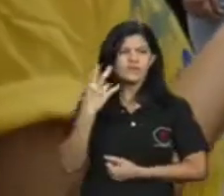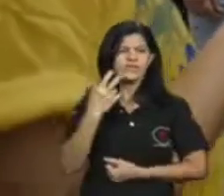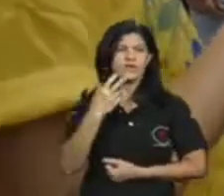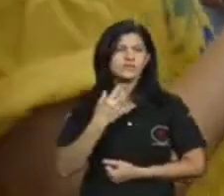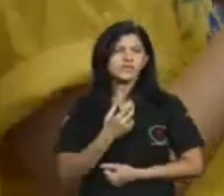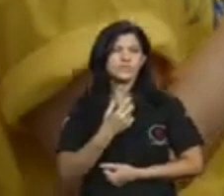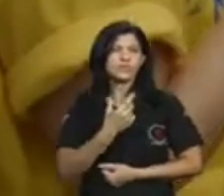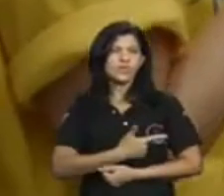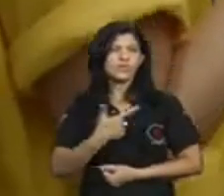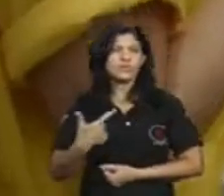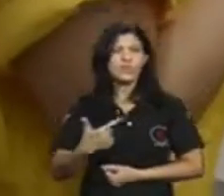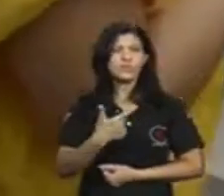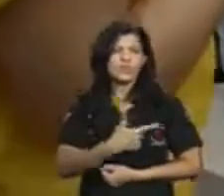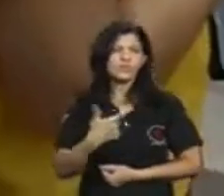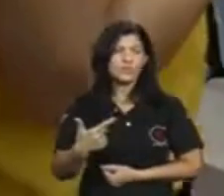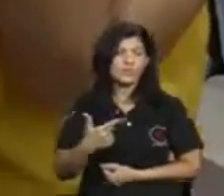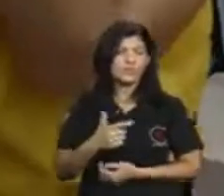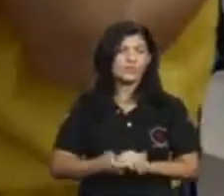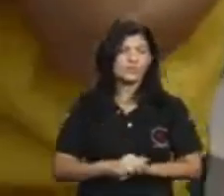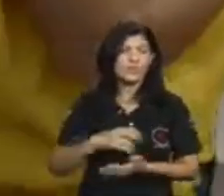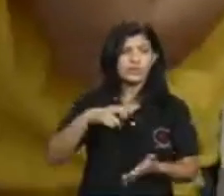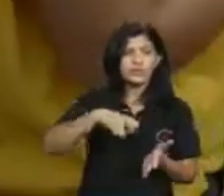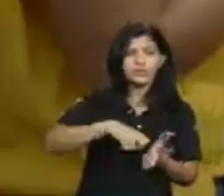tem 2 joelhos que se dobram.